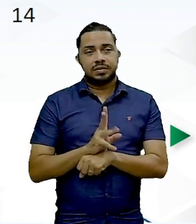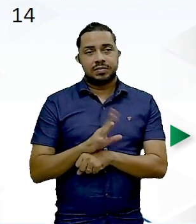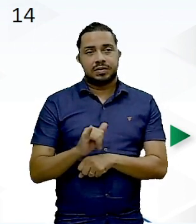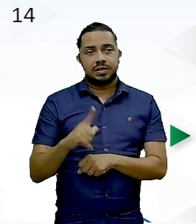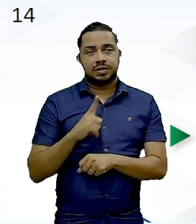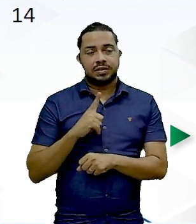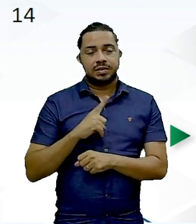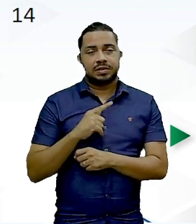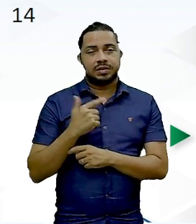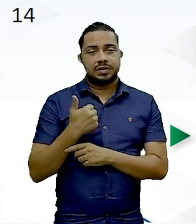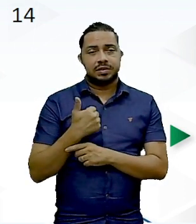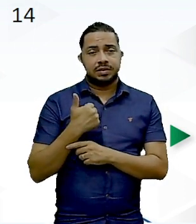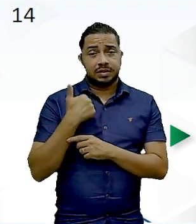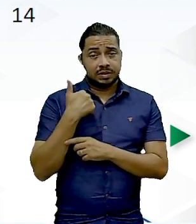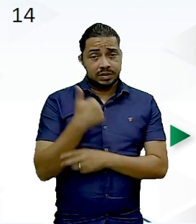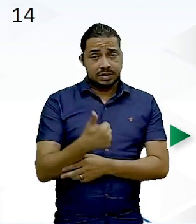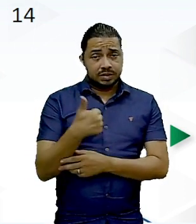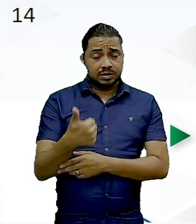ter